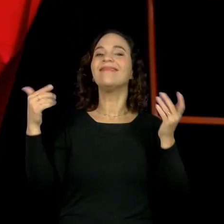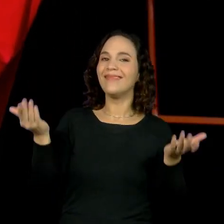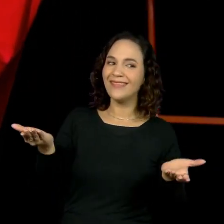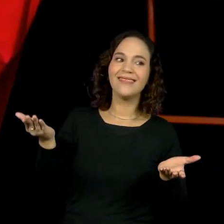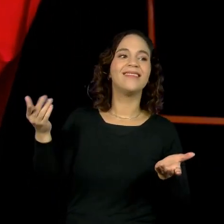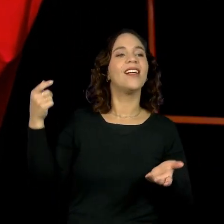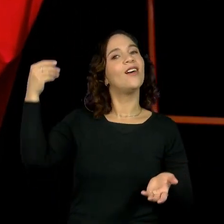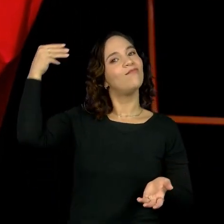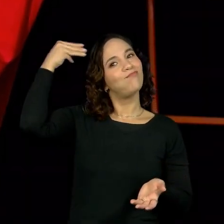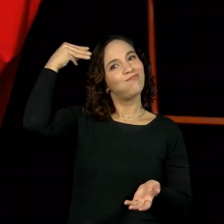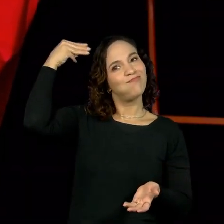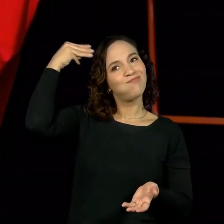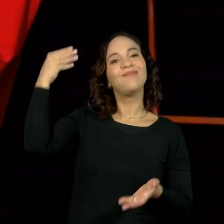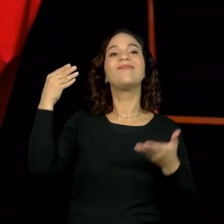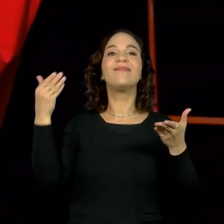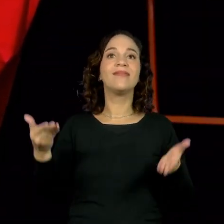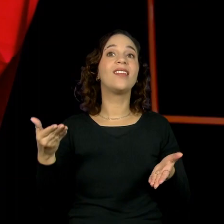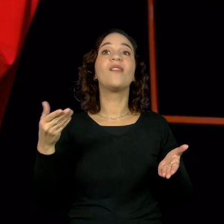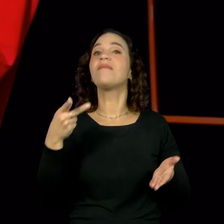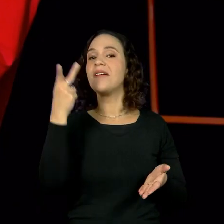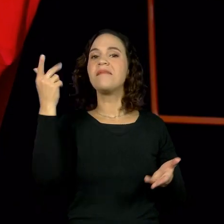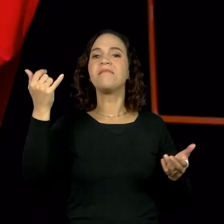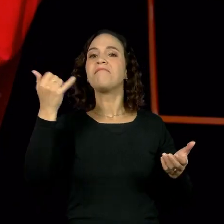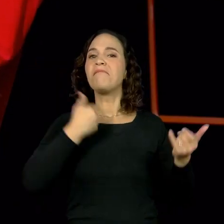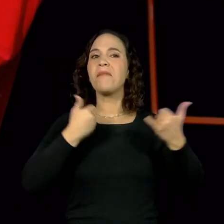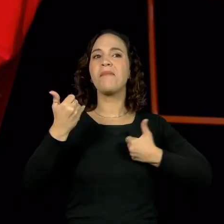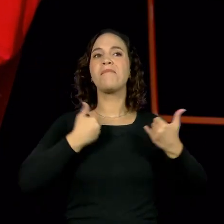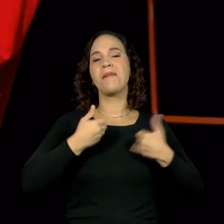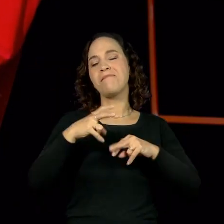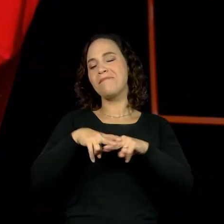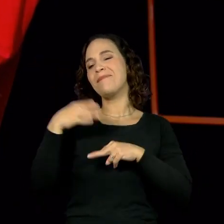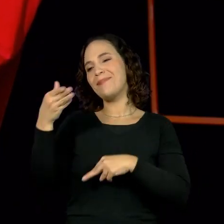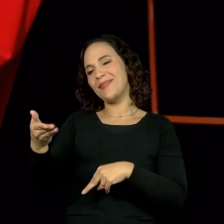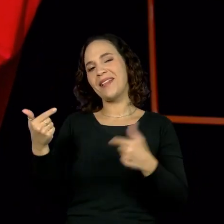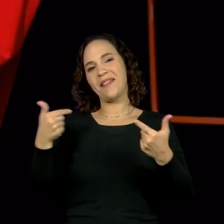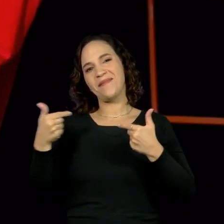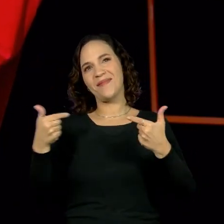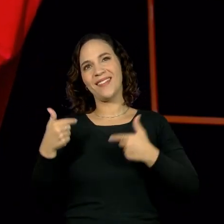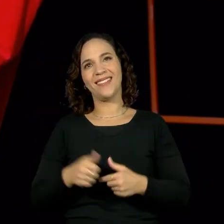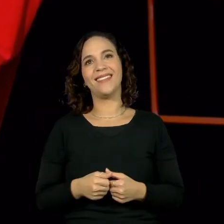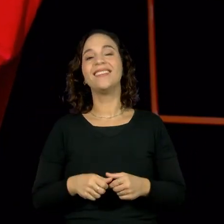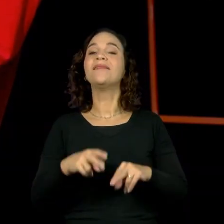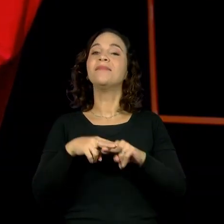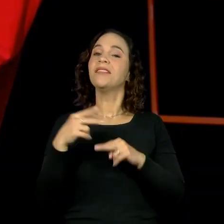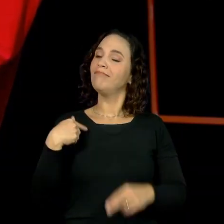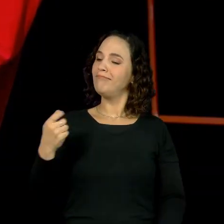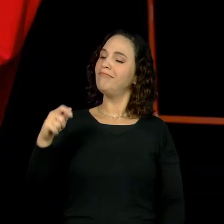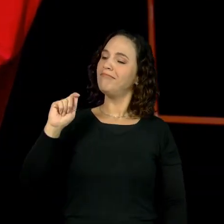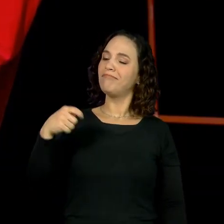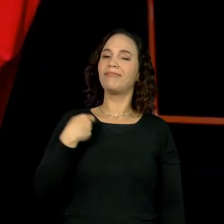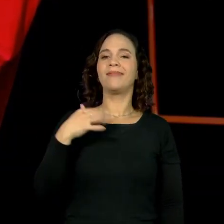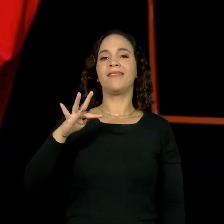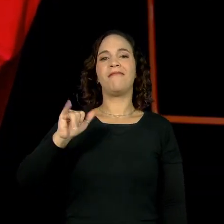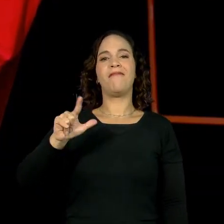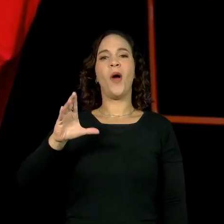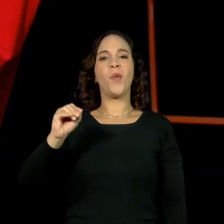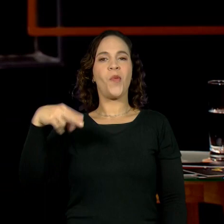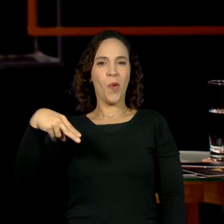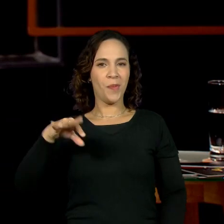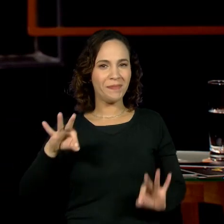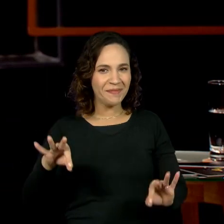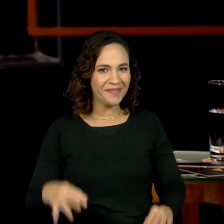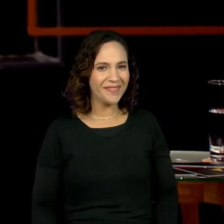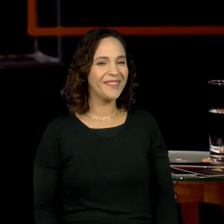até hoje. Falcon, virou Falcon. Eu, Moisés Falcon da Rocha.